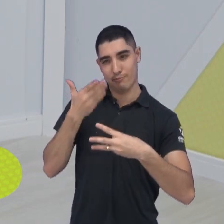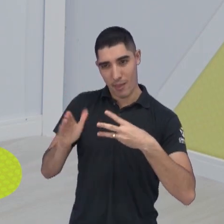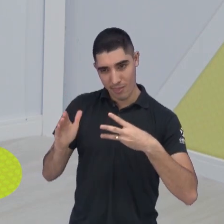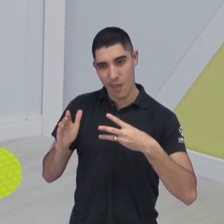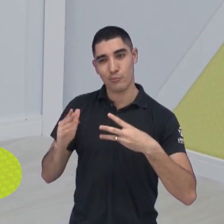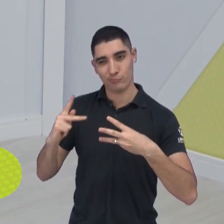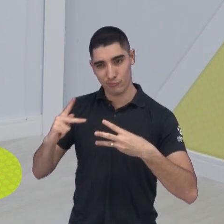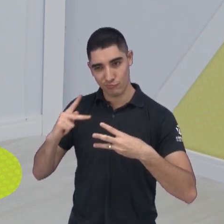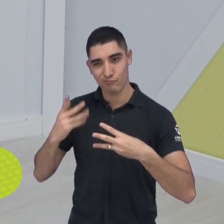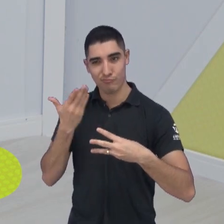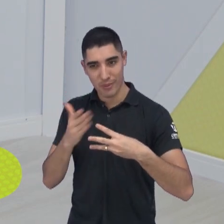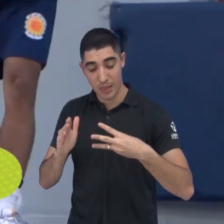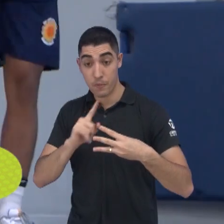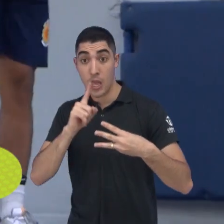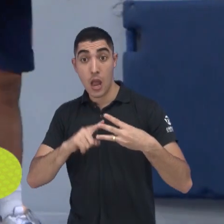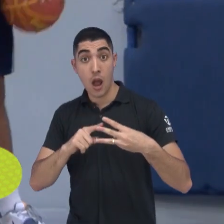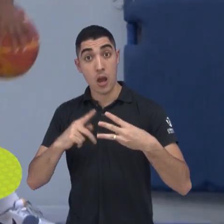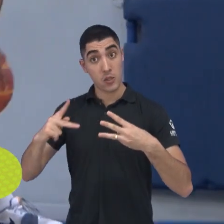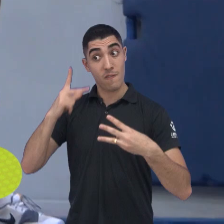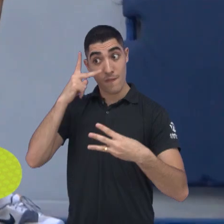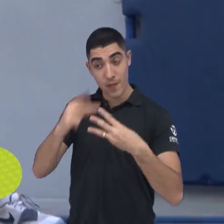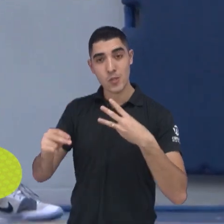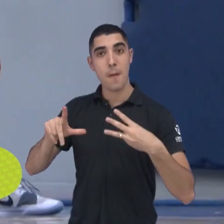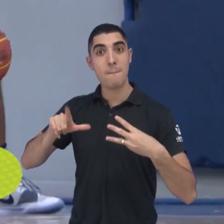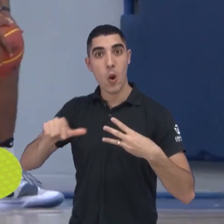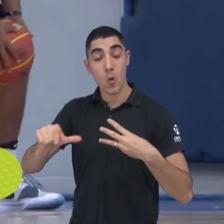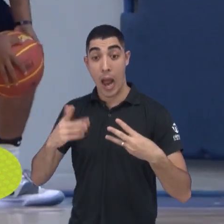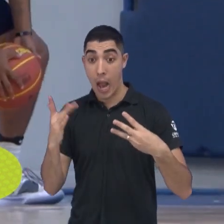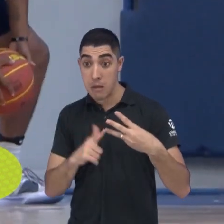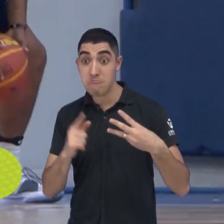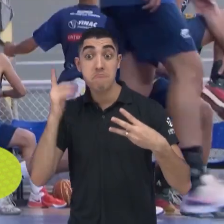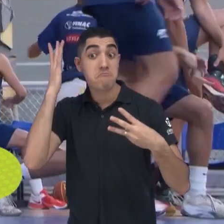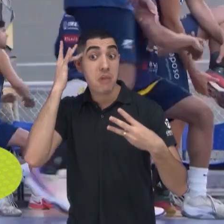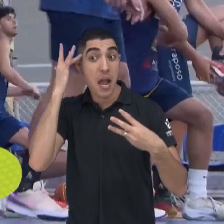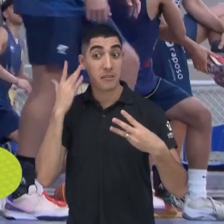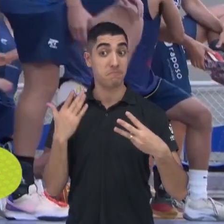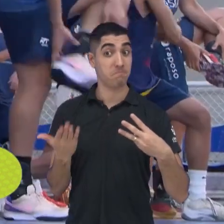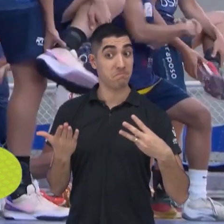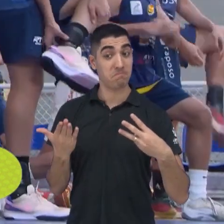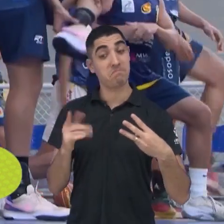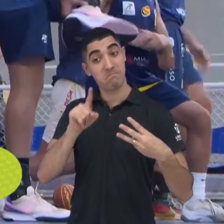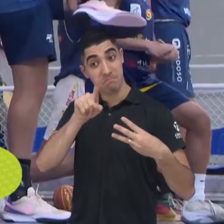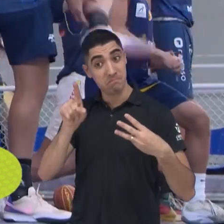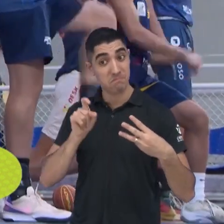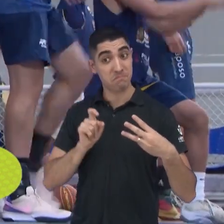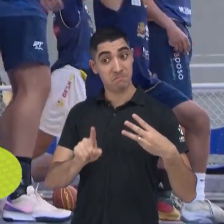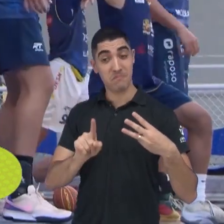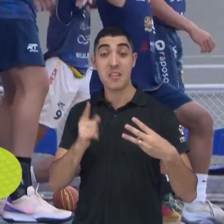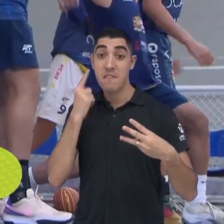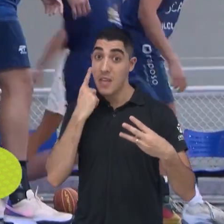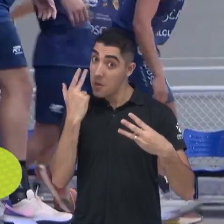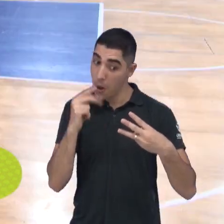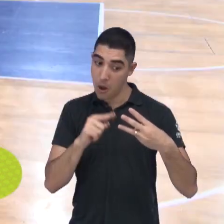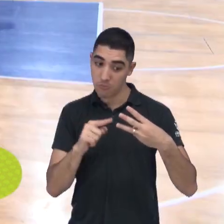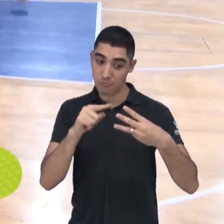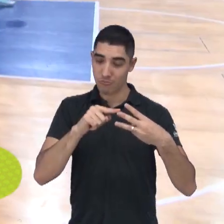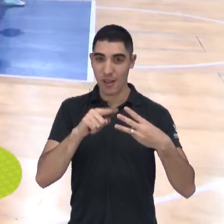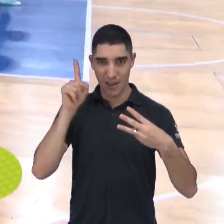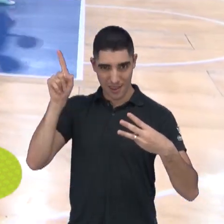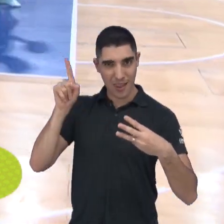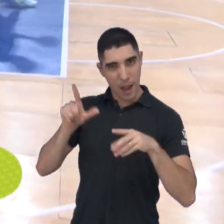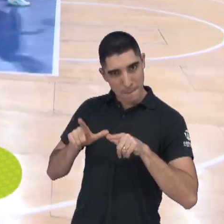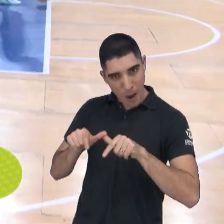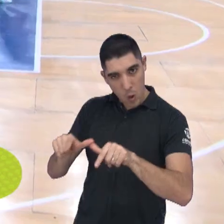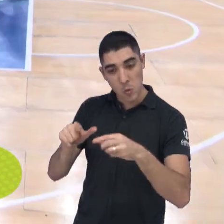segunda, vitória contra o Bauru. E amanhã? A expectativa é de uma boa apresentação, assim como foi no último domingo lá no ginásio Panela